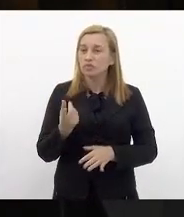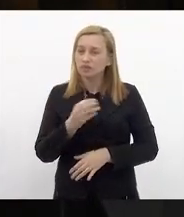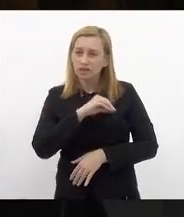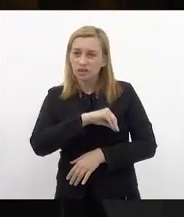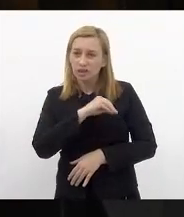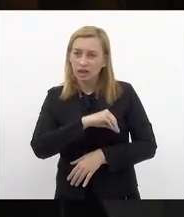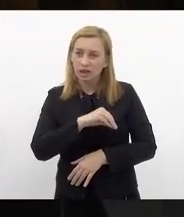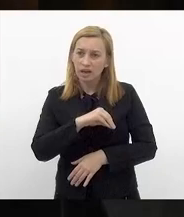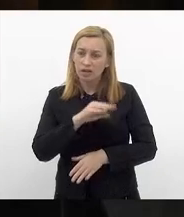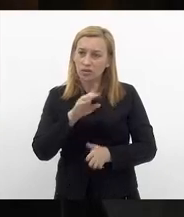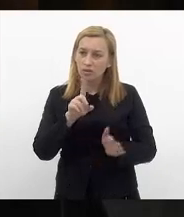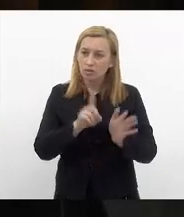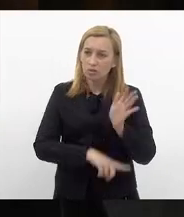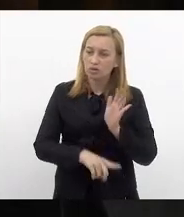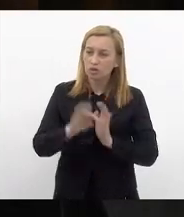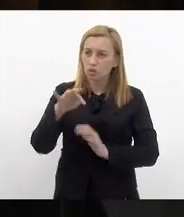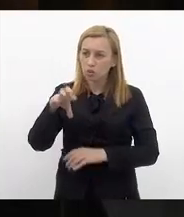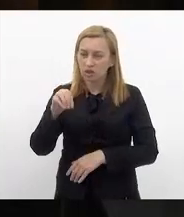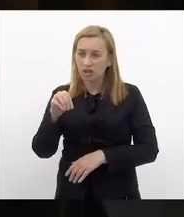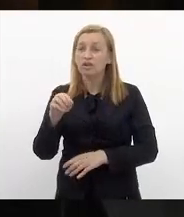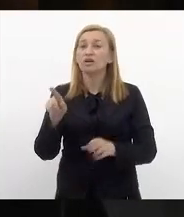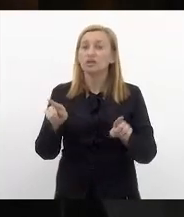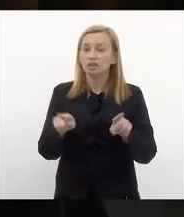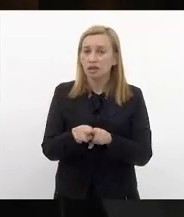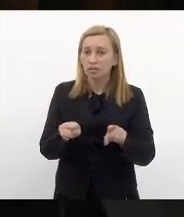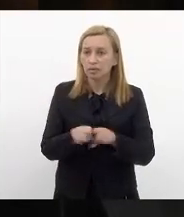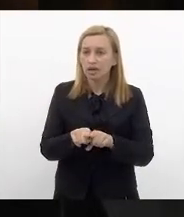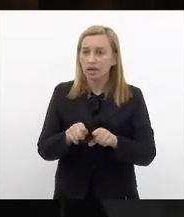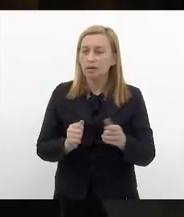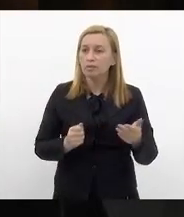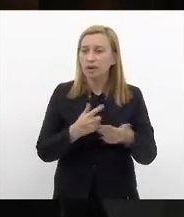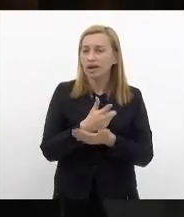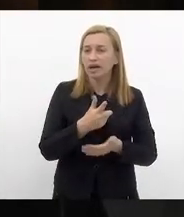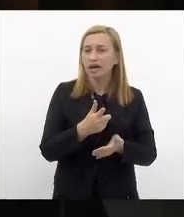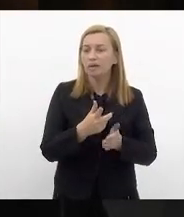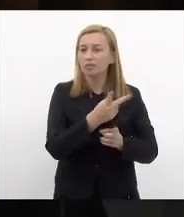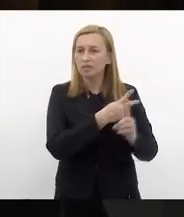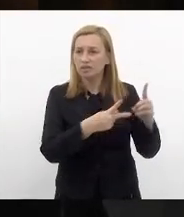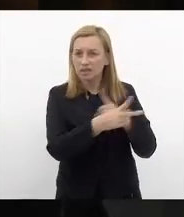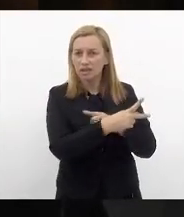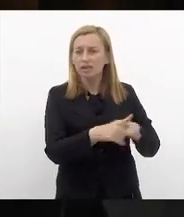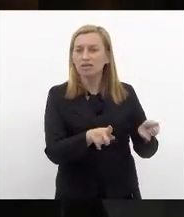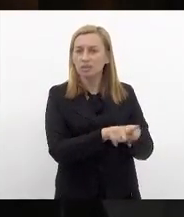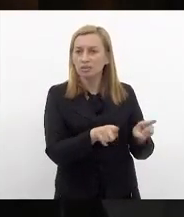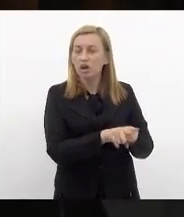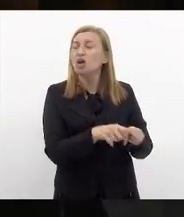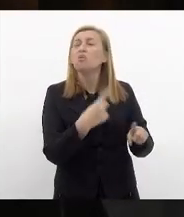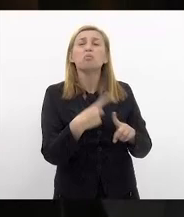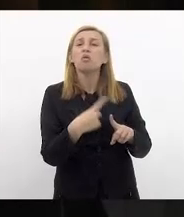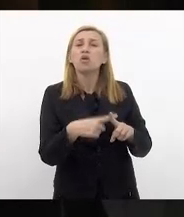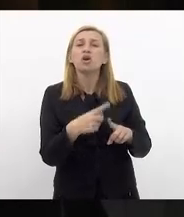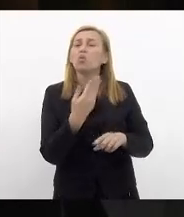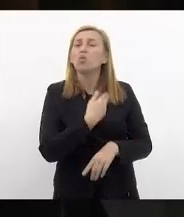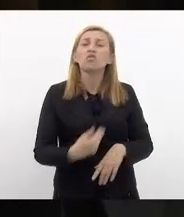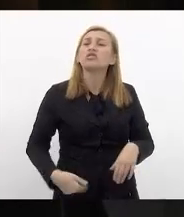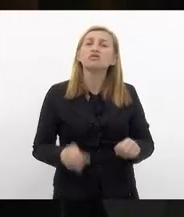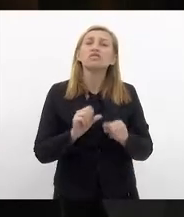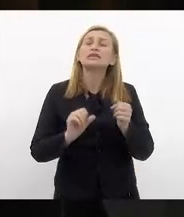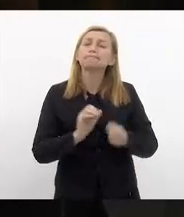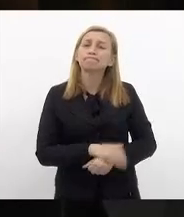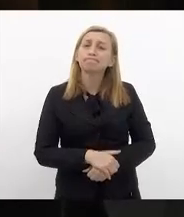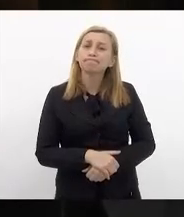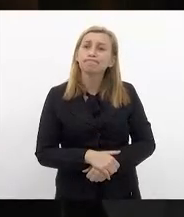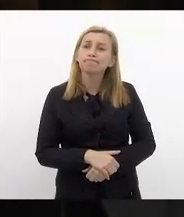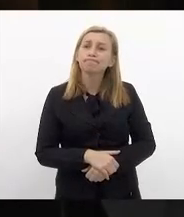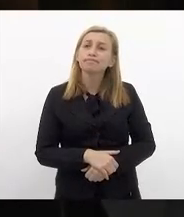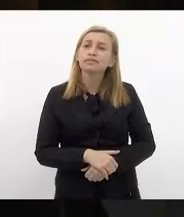Social tenham que fazer também a contribuição previdenciária. Por que que o governo faz isso? É